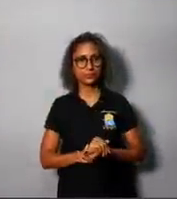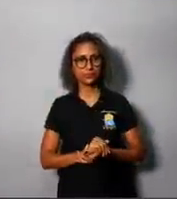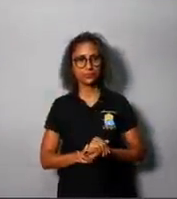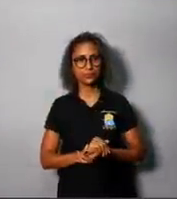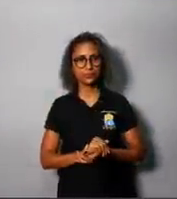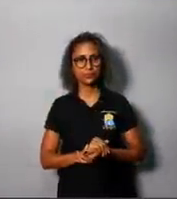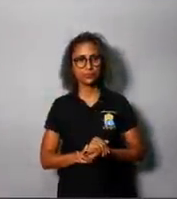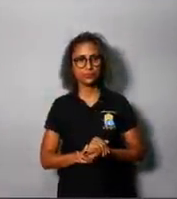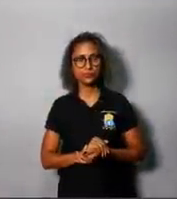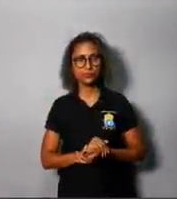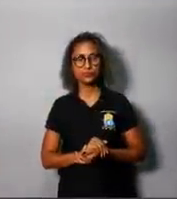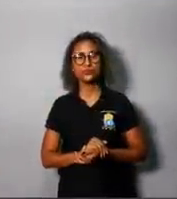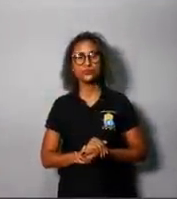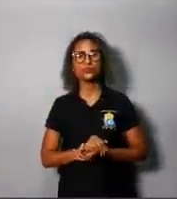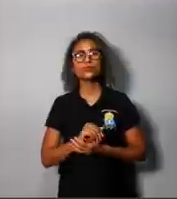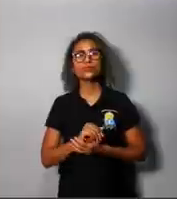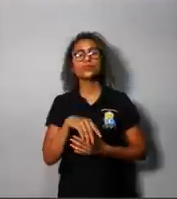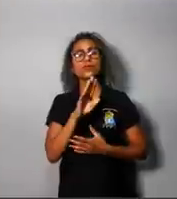Cordeiro de